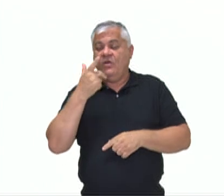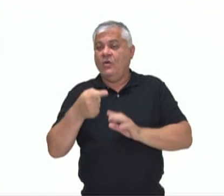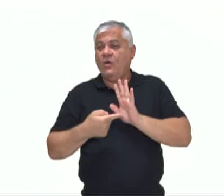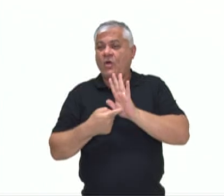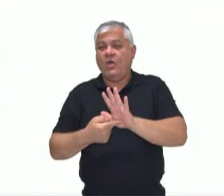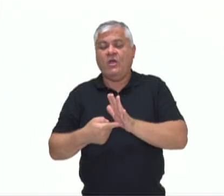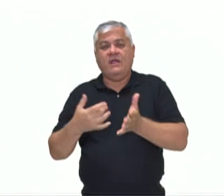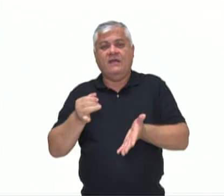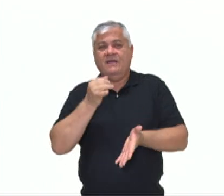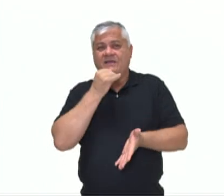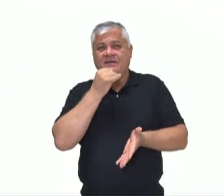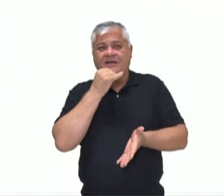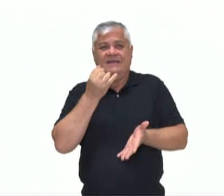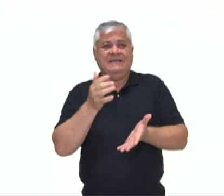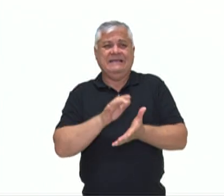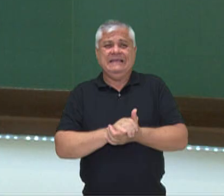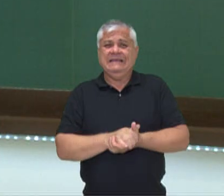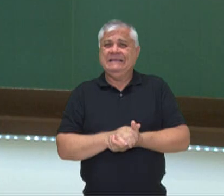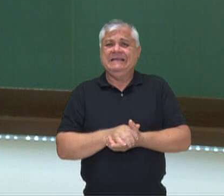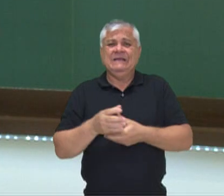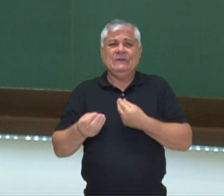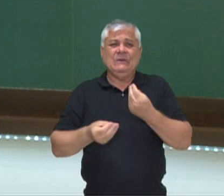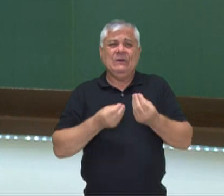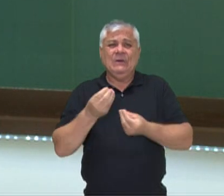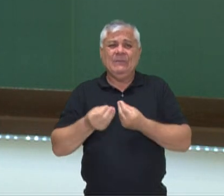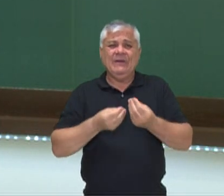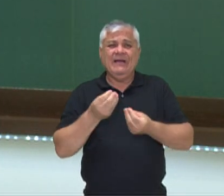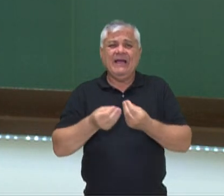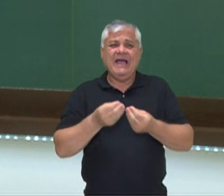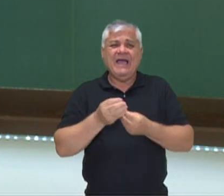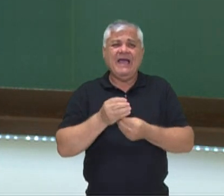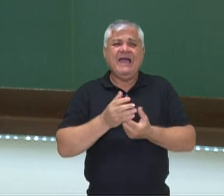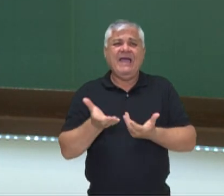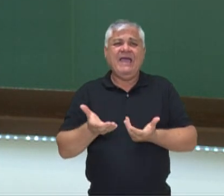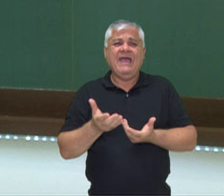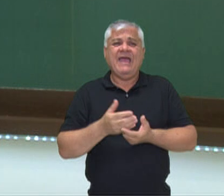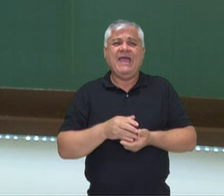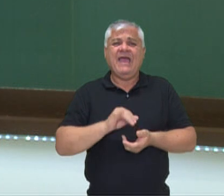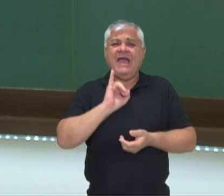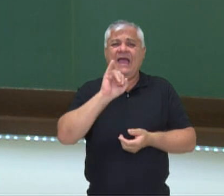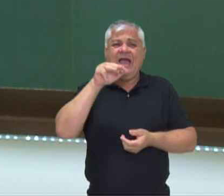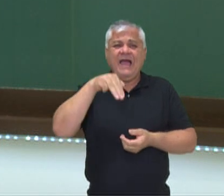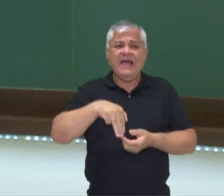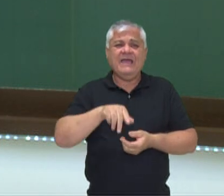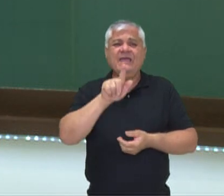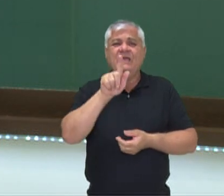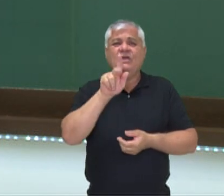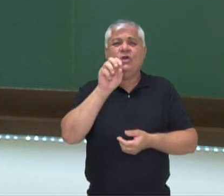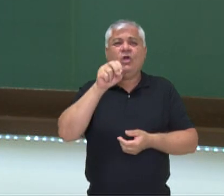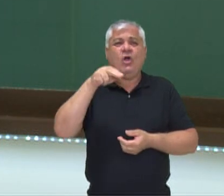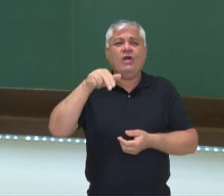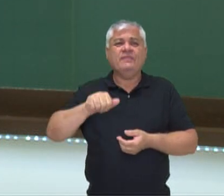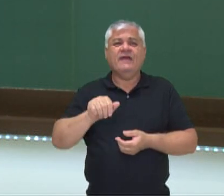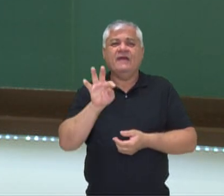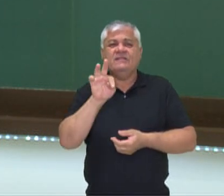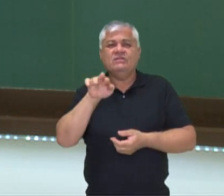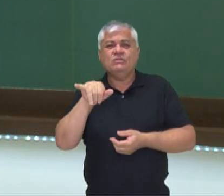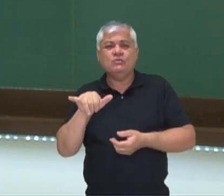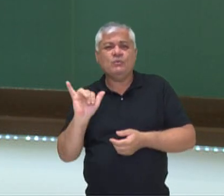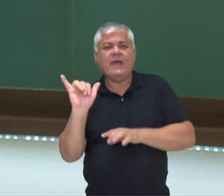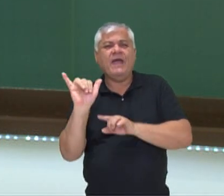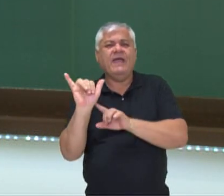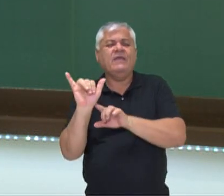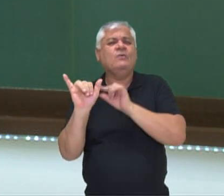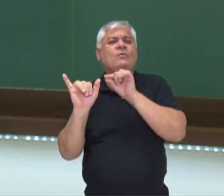destaque. I'm gonna try. I'm gonna é o mesmo que I am going to try. O que